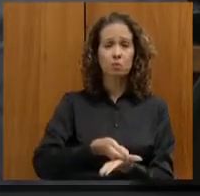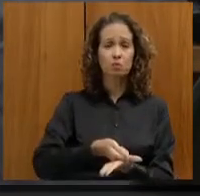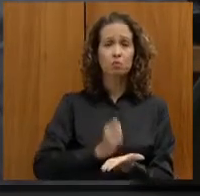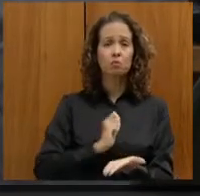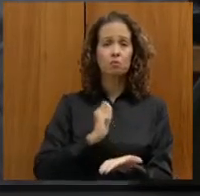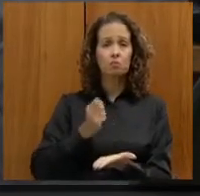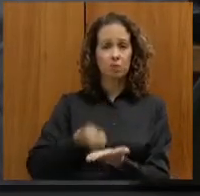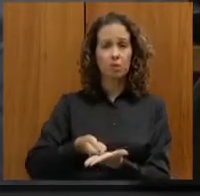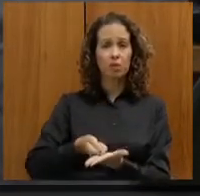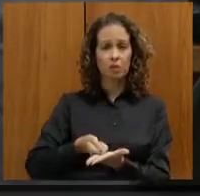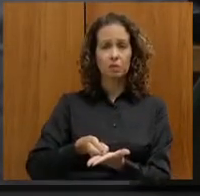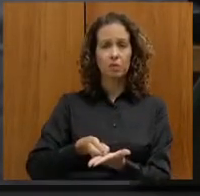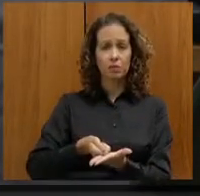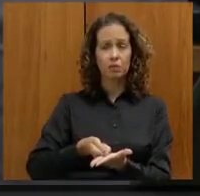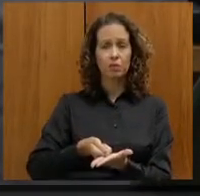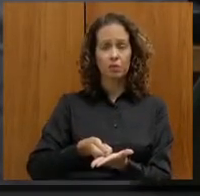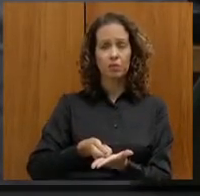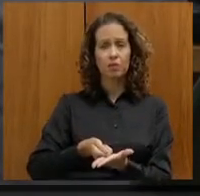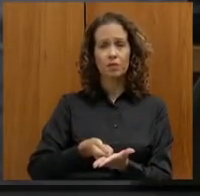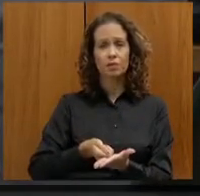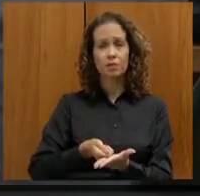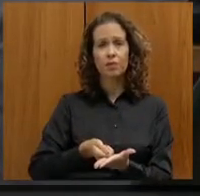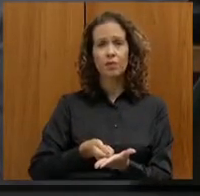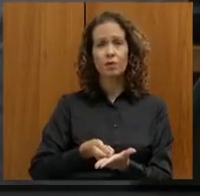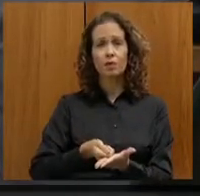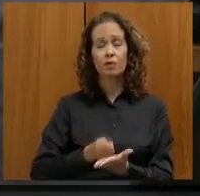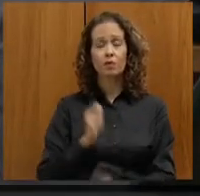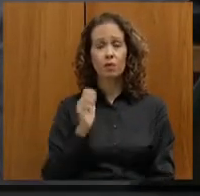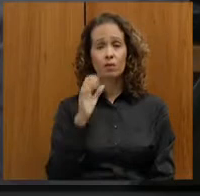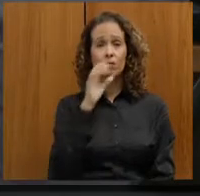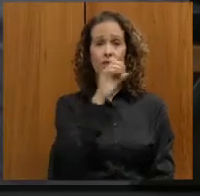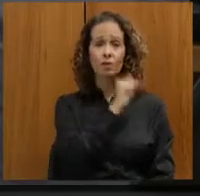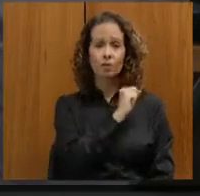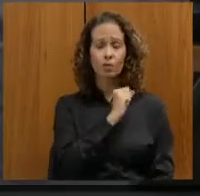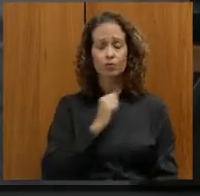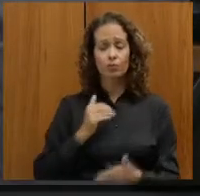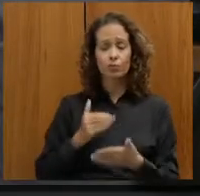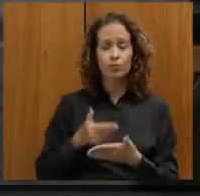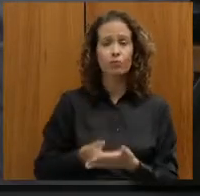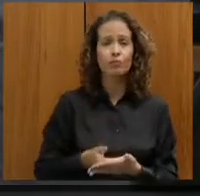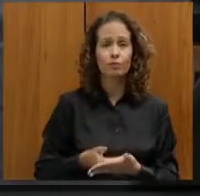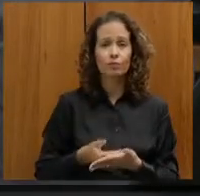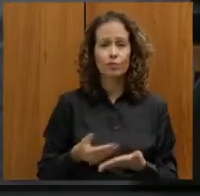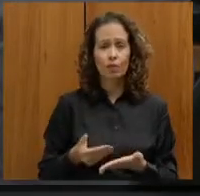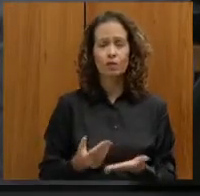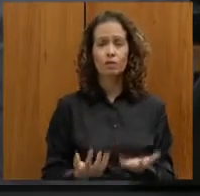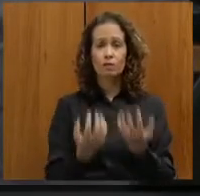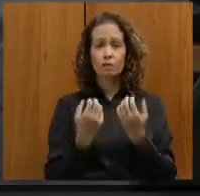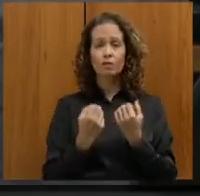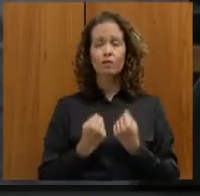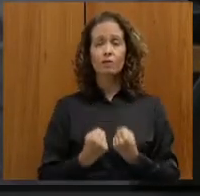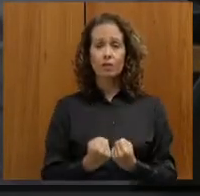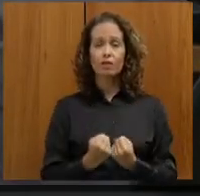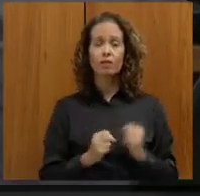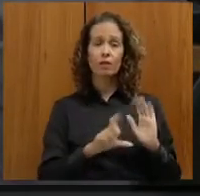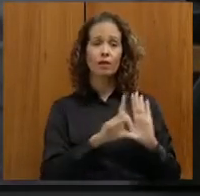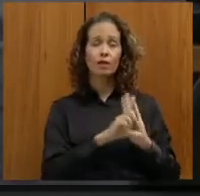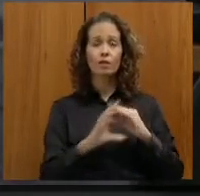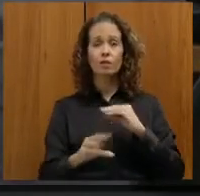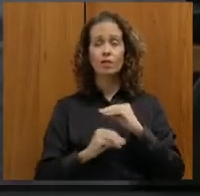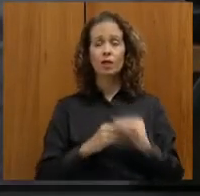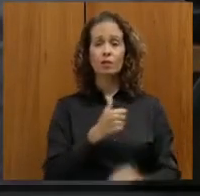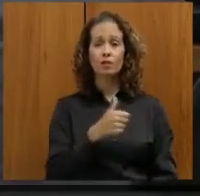e provisão para pagamento a curto prazo decorrente a Adesão da lei complementar